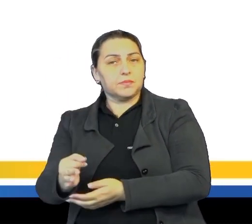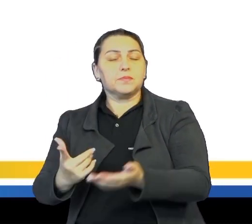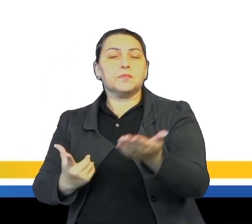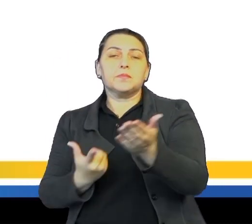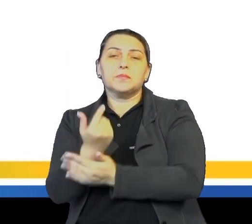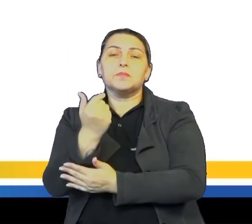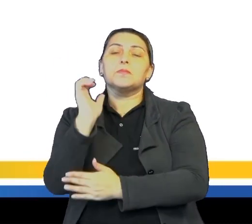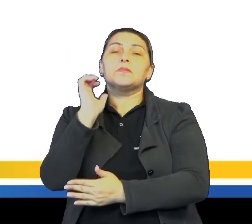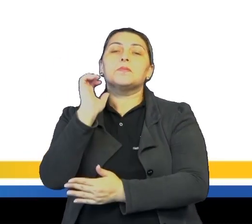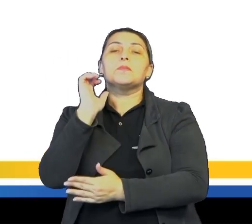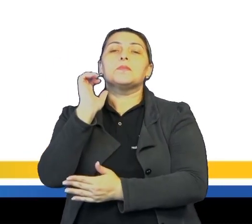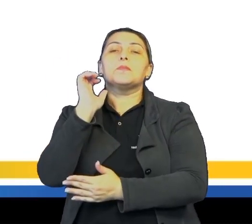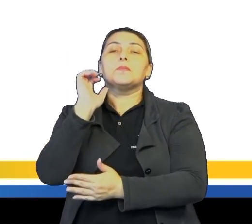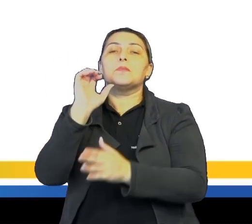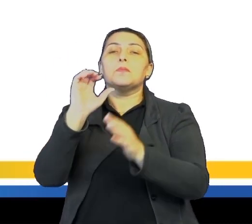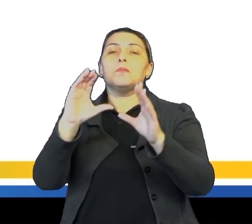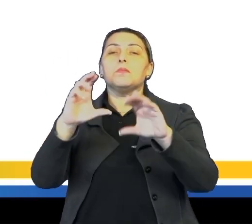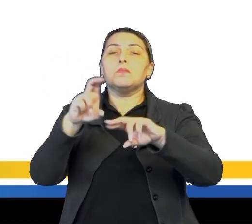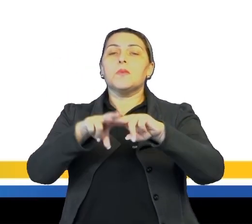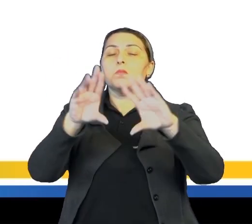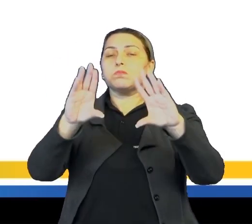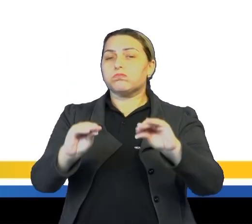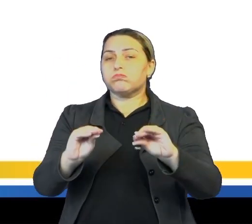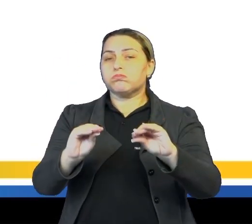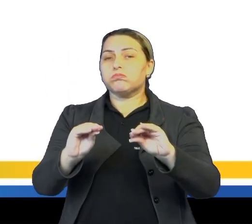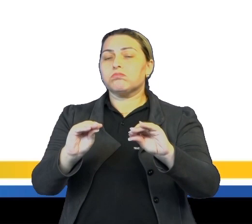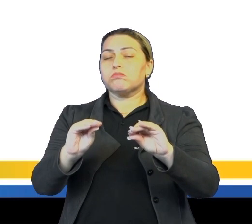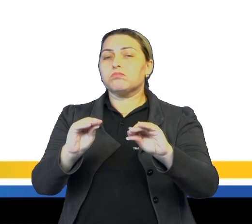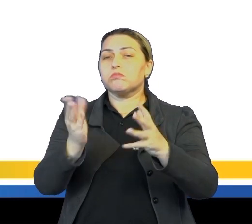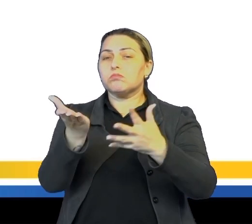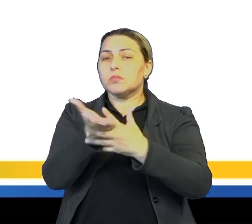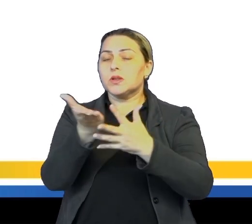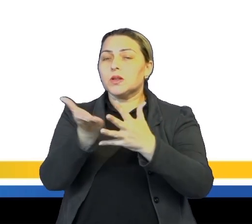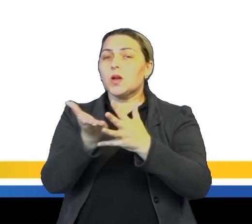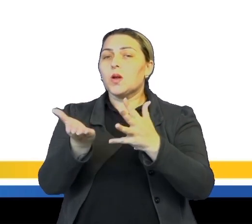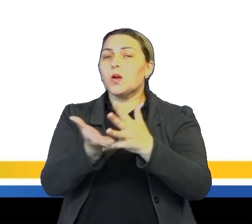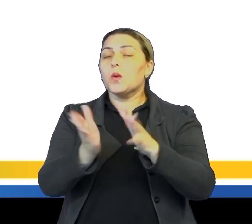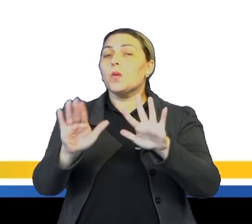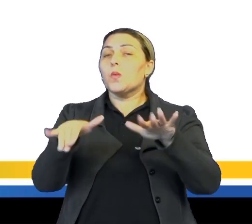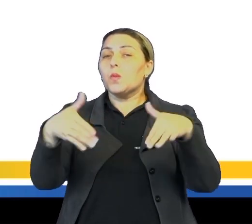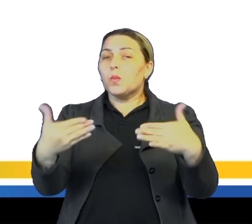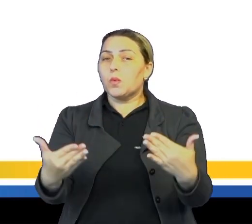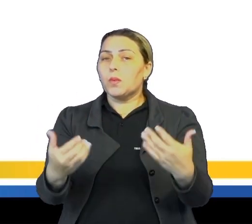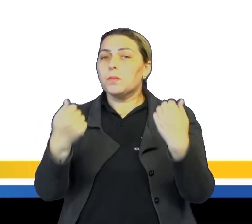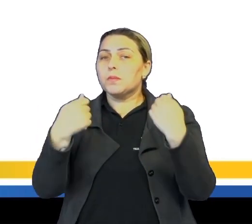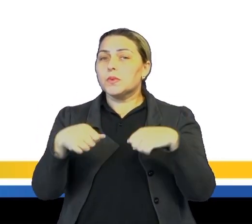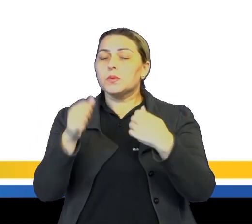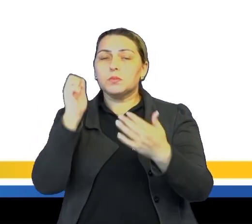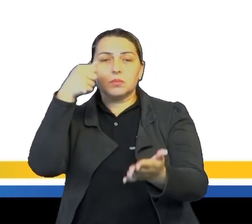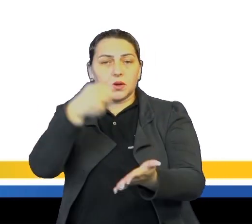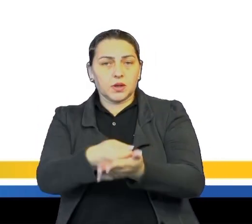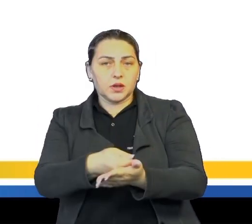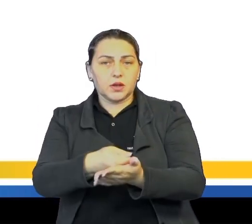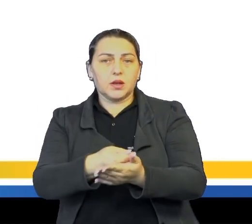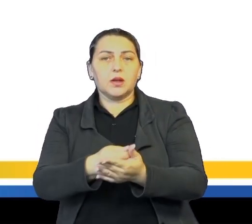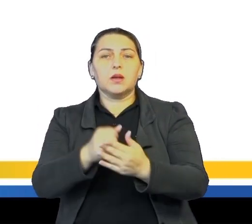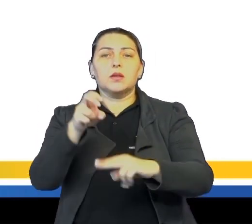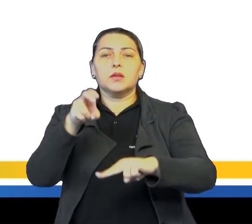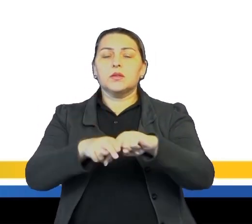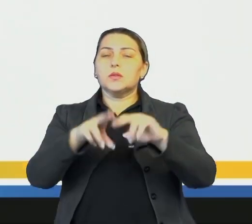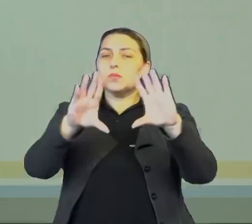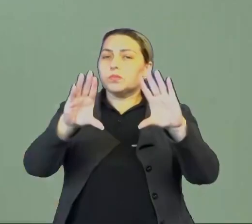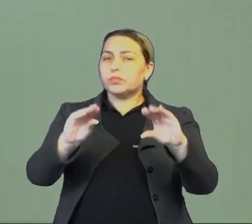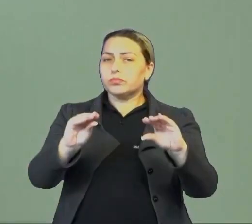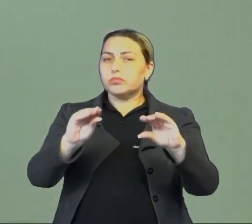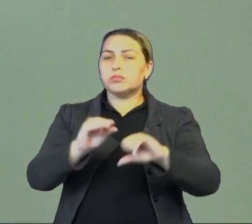comprar esse sofá pagando a prazo qual foi o valor que a Maria teve que pagar nesse sofá